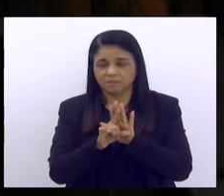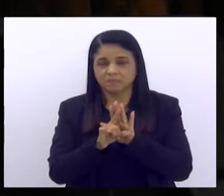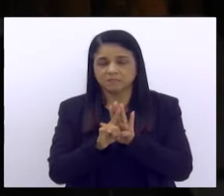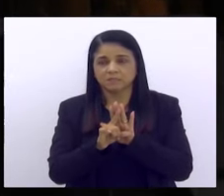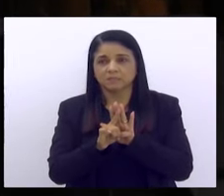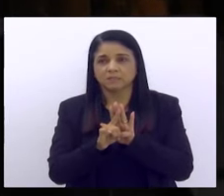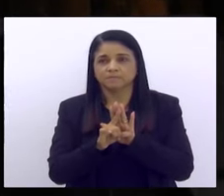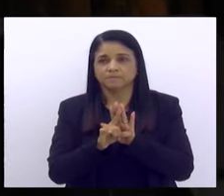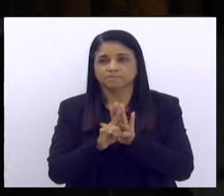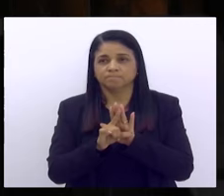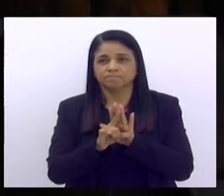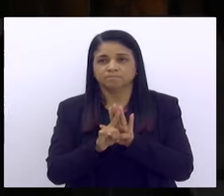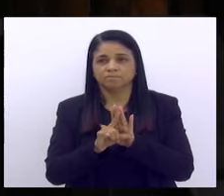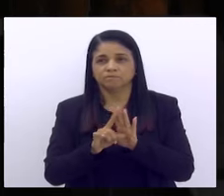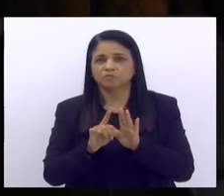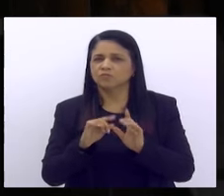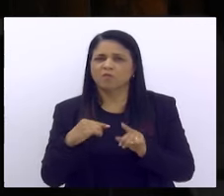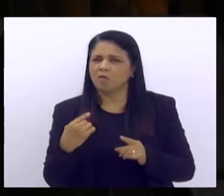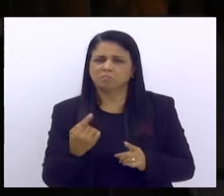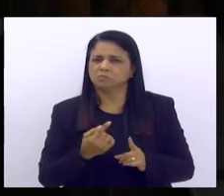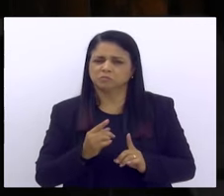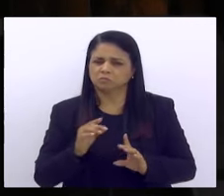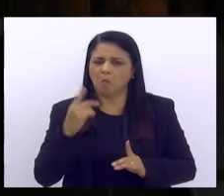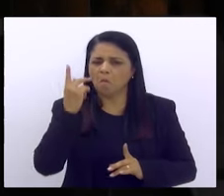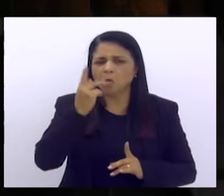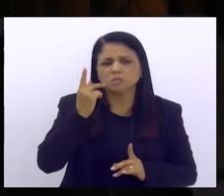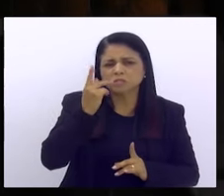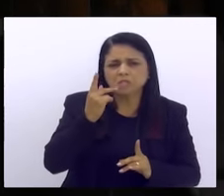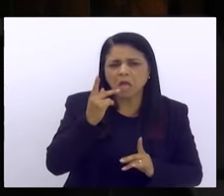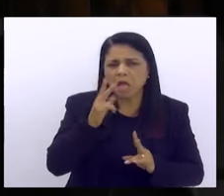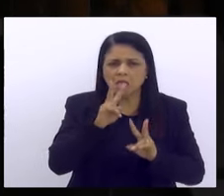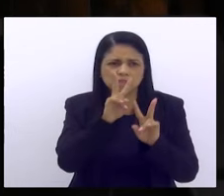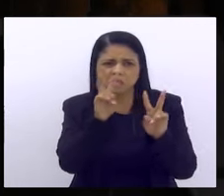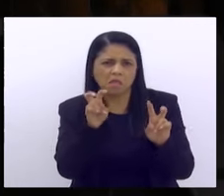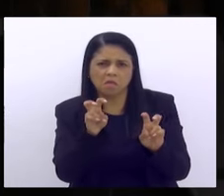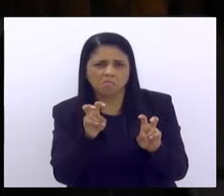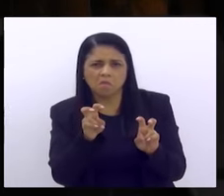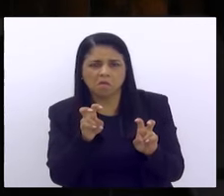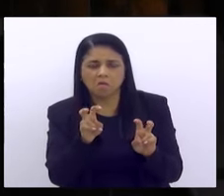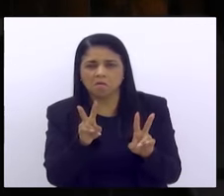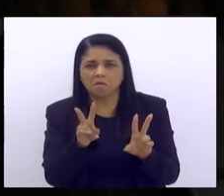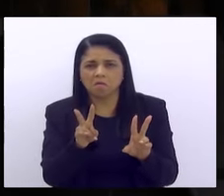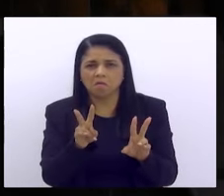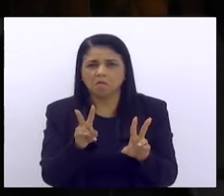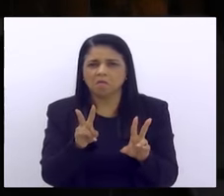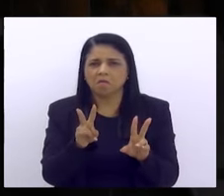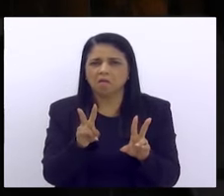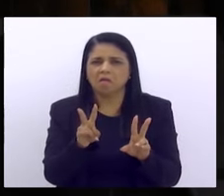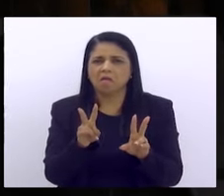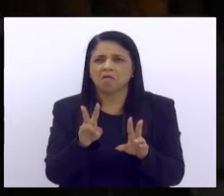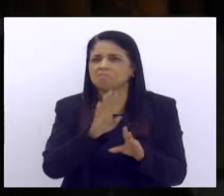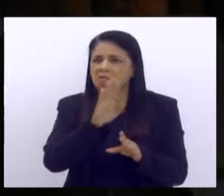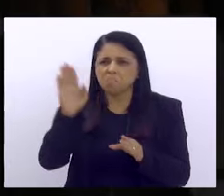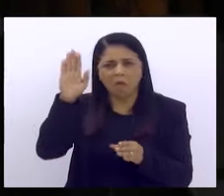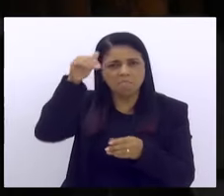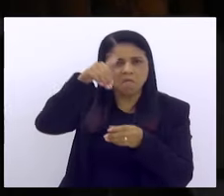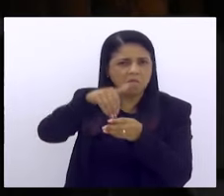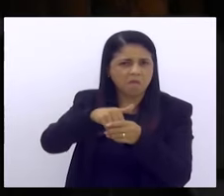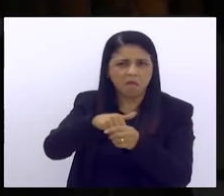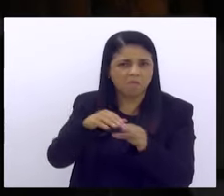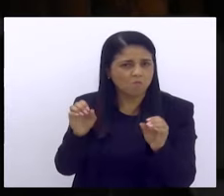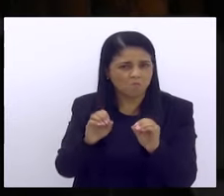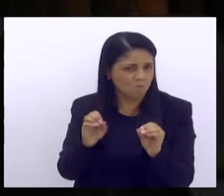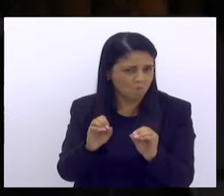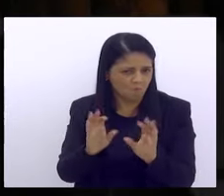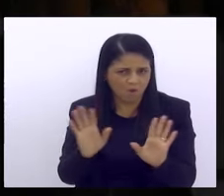nenhuma, politizar qualquer questão, não vamos trazer pleitos eleitorais, até porque não foi